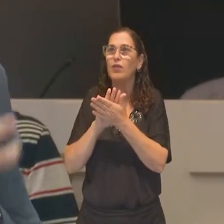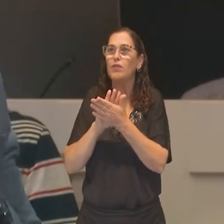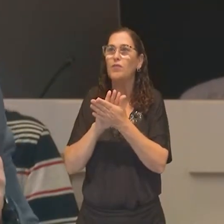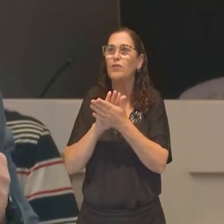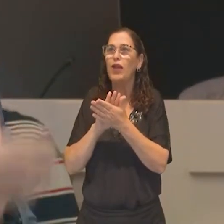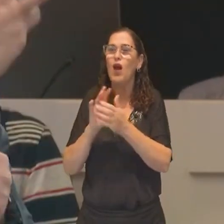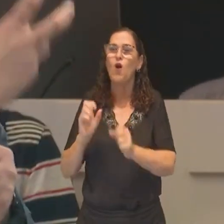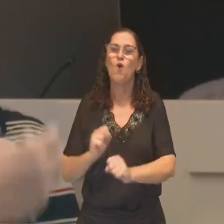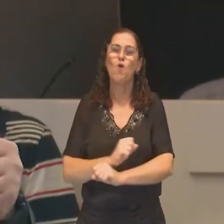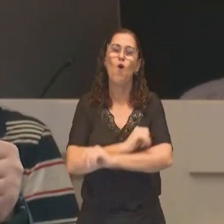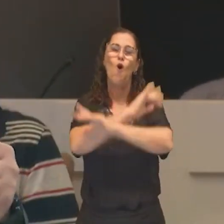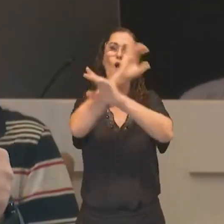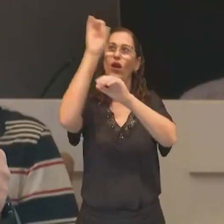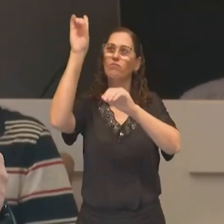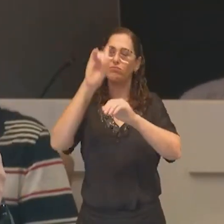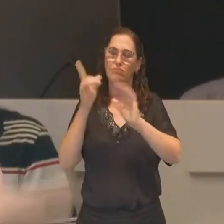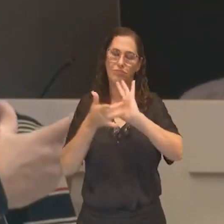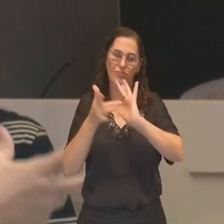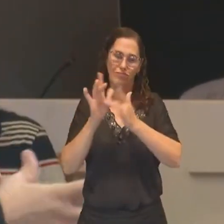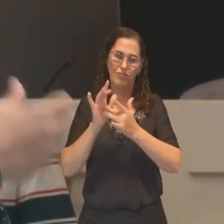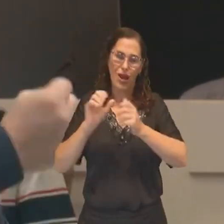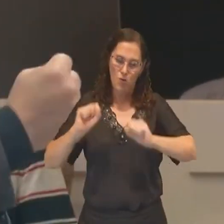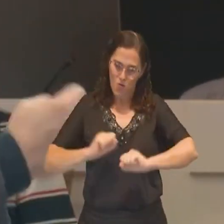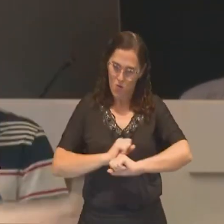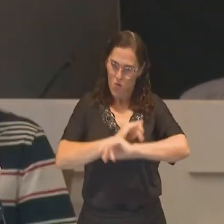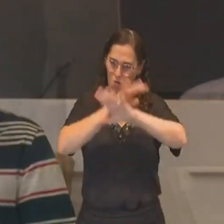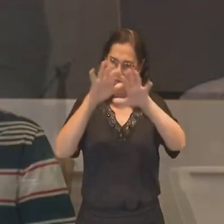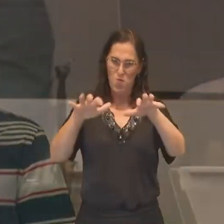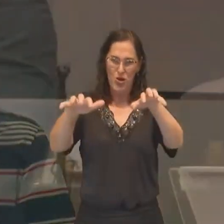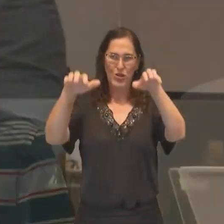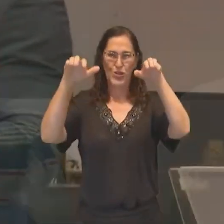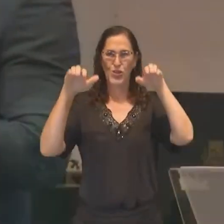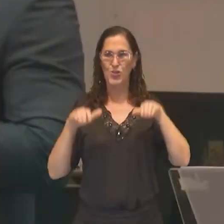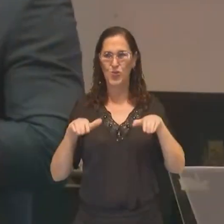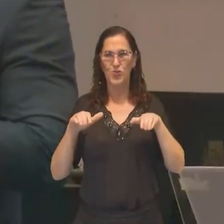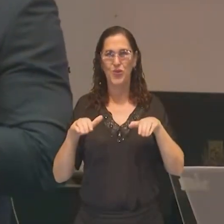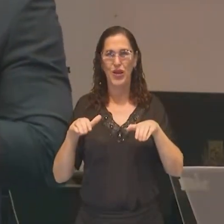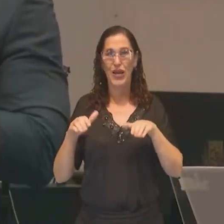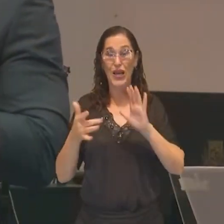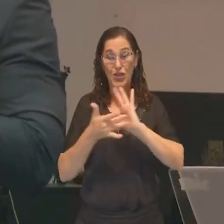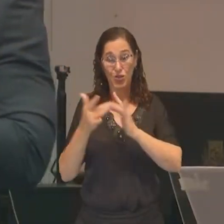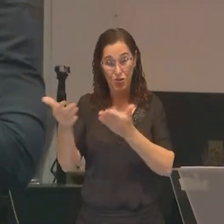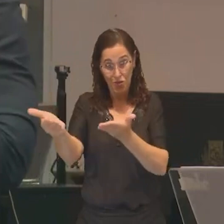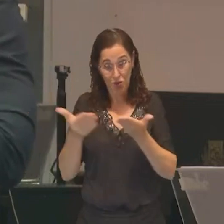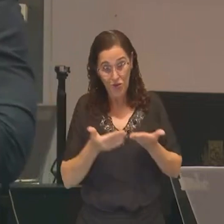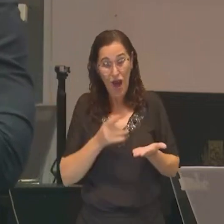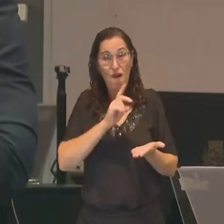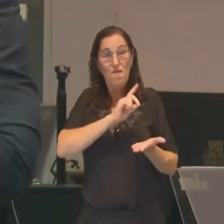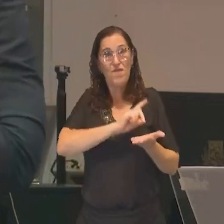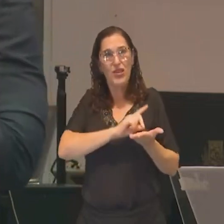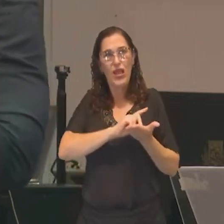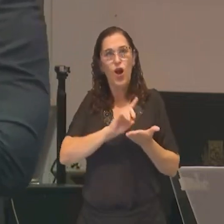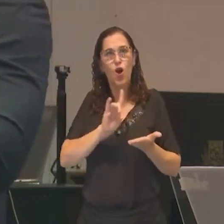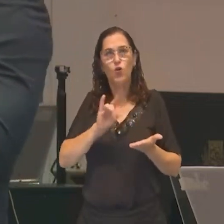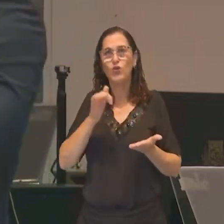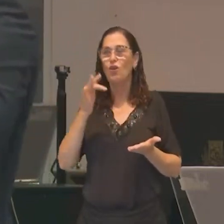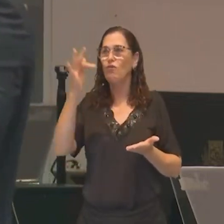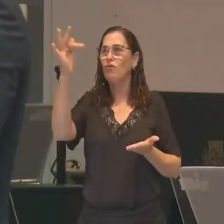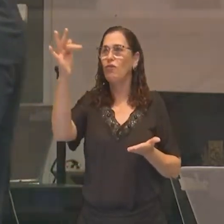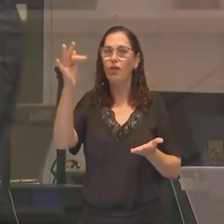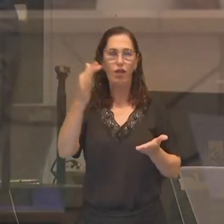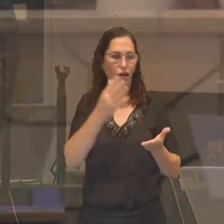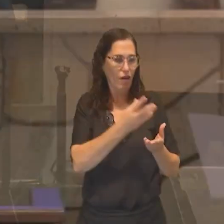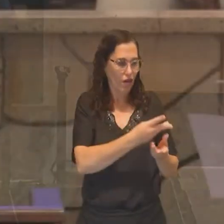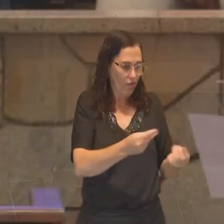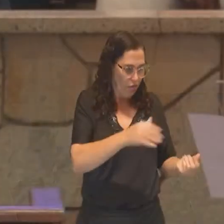cheio de glória. A presença do Senhor é glorioso, é majestoso, e Ele nos convida a essa realidade. Um dia tudo isso